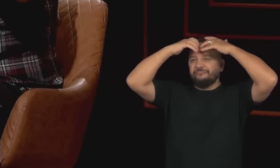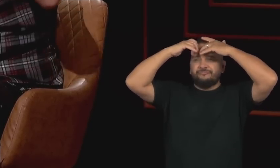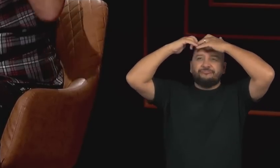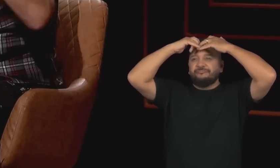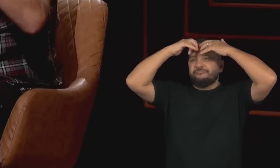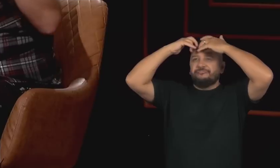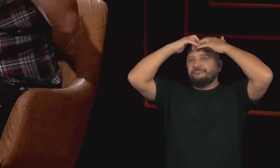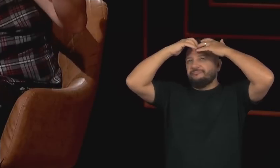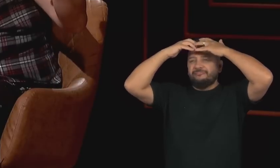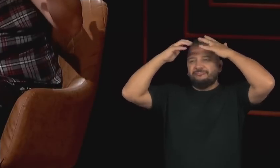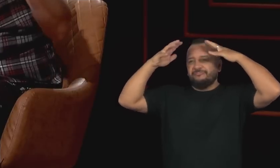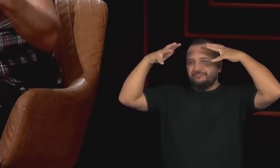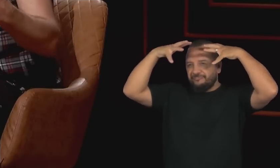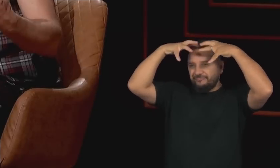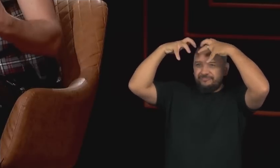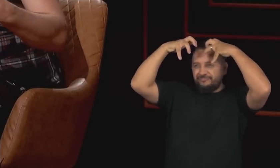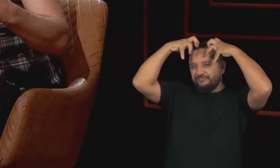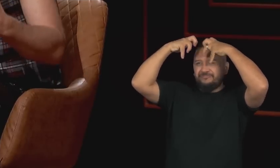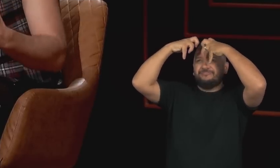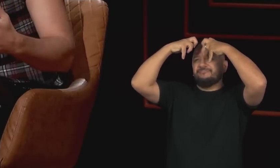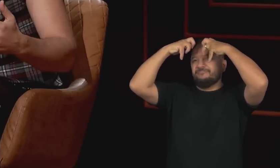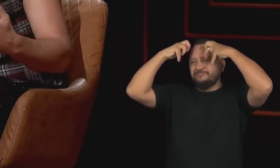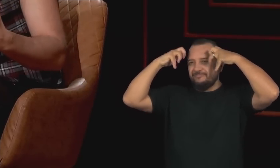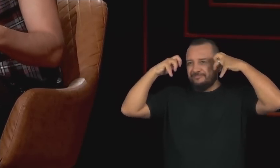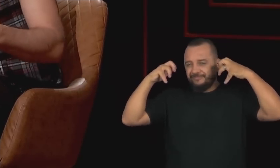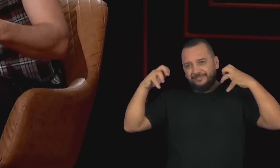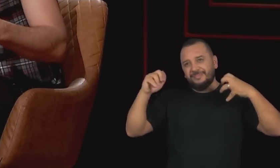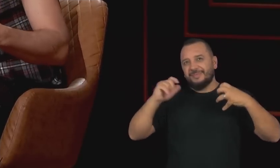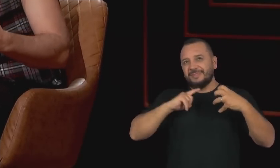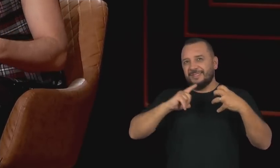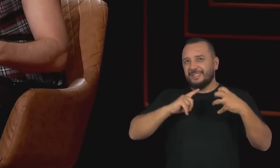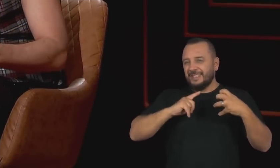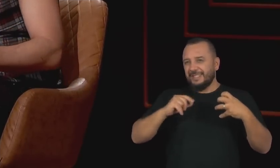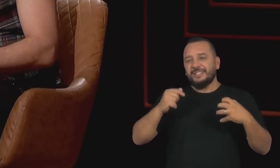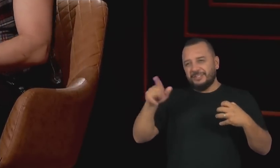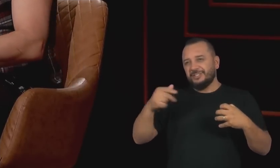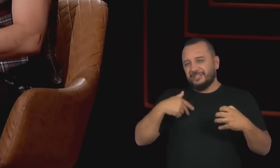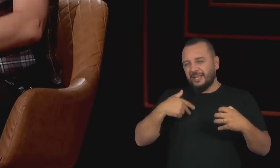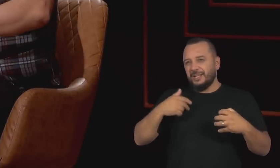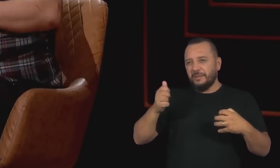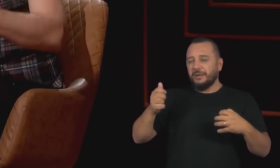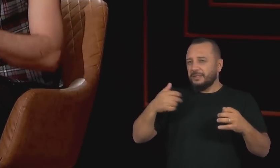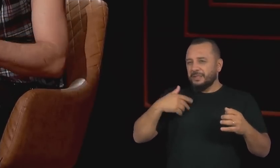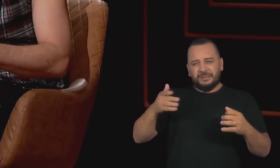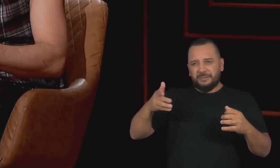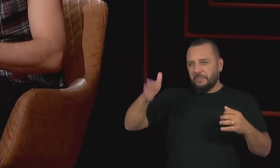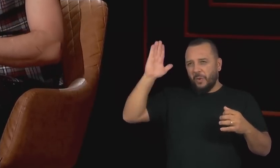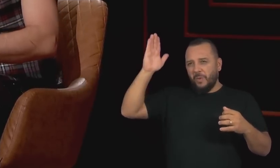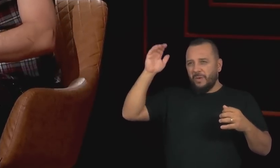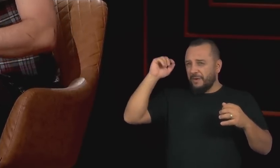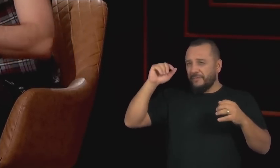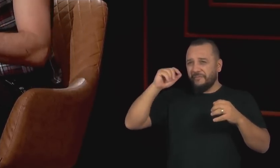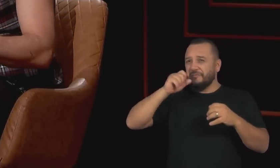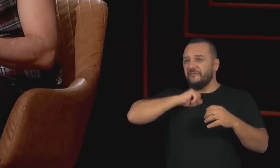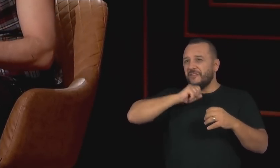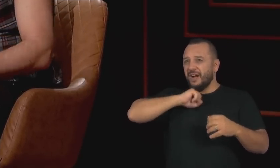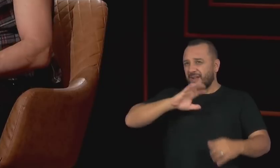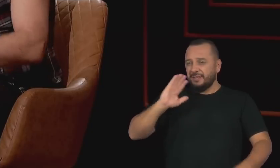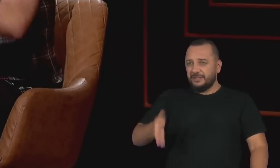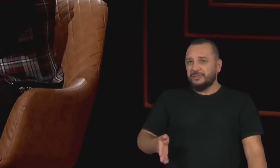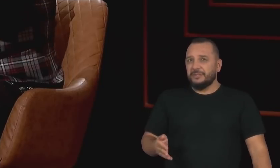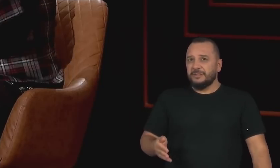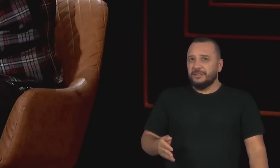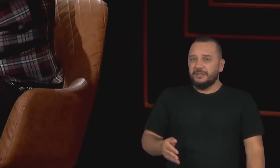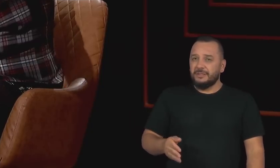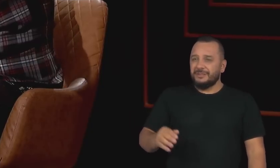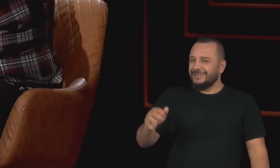com fumaça na frente, é assim. This junk is old, essa porra é velha, tá ligado? Fala, trip scene, tipo, trip scene é